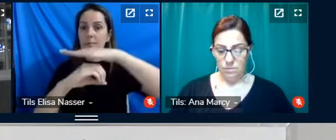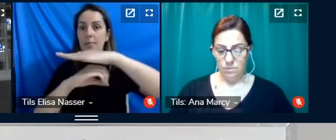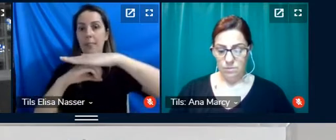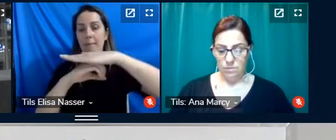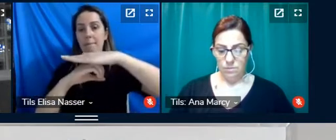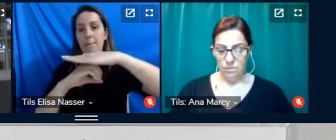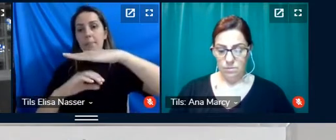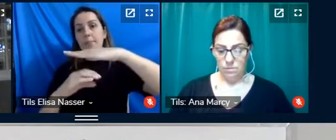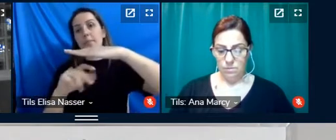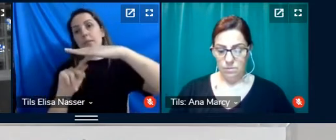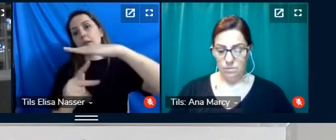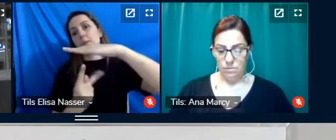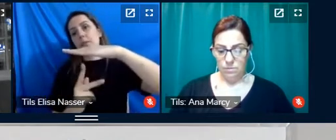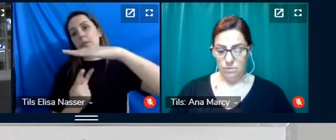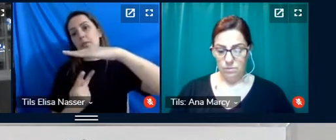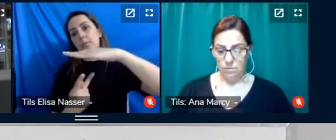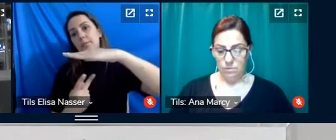alfa está aqui, é o FY.